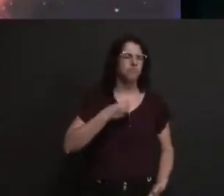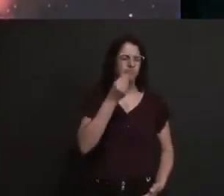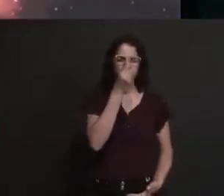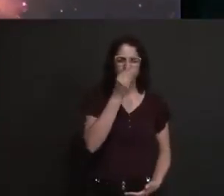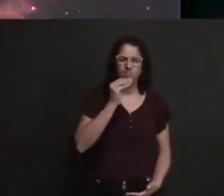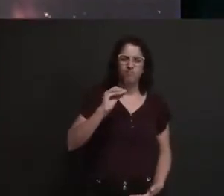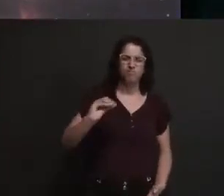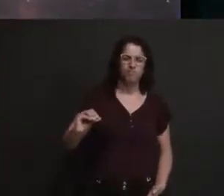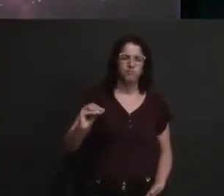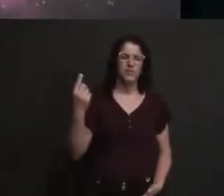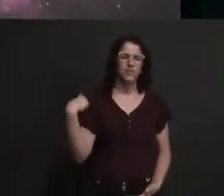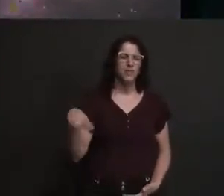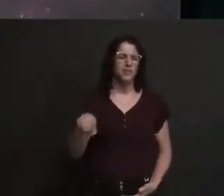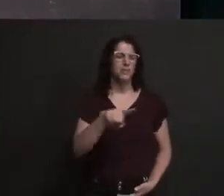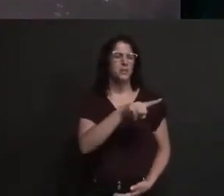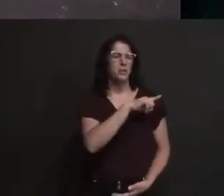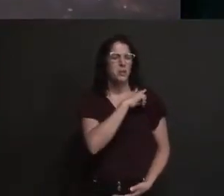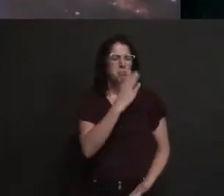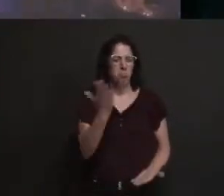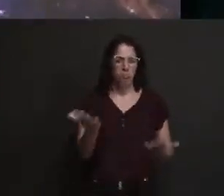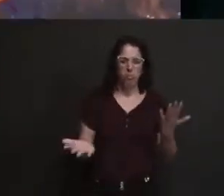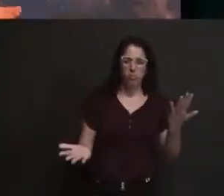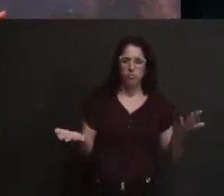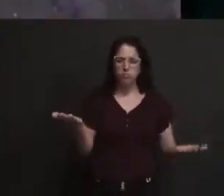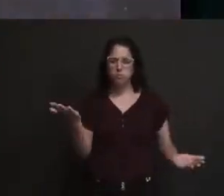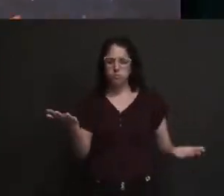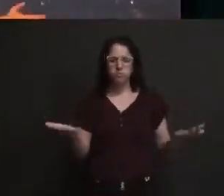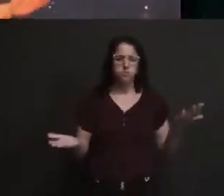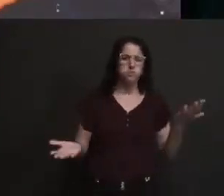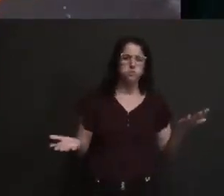Pai, se nós pusermos na balança